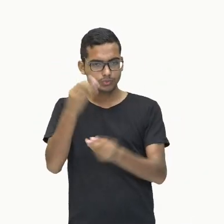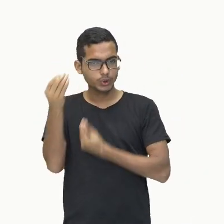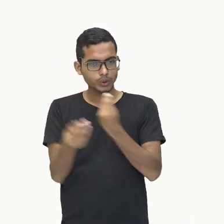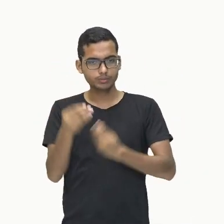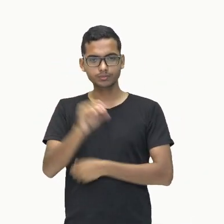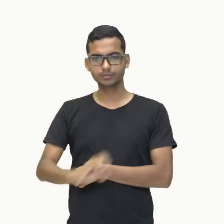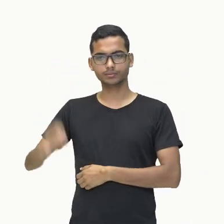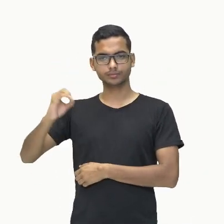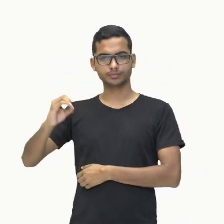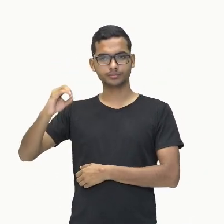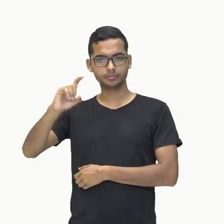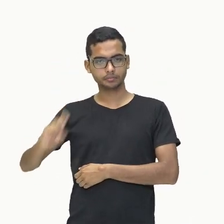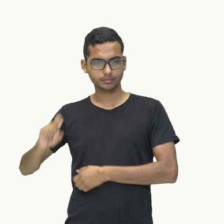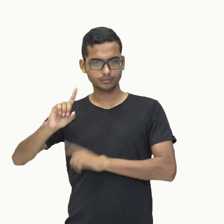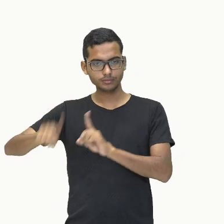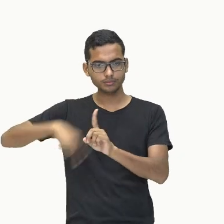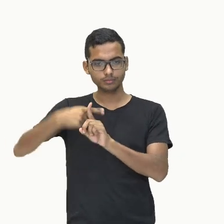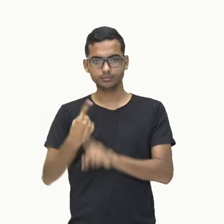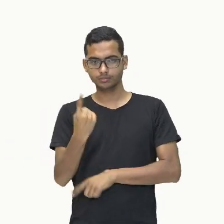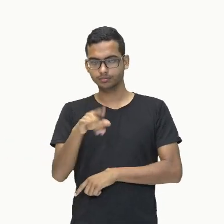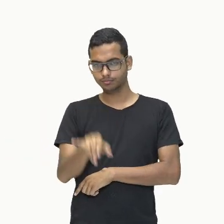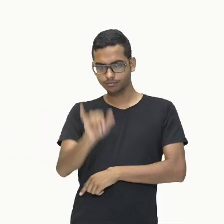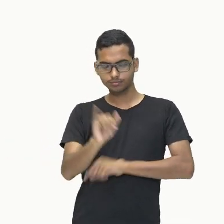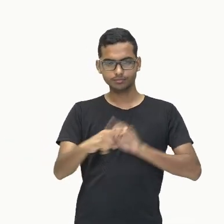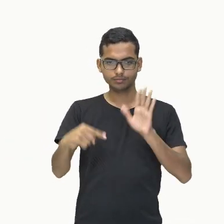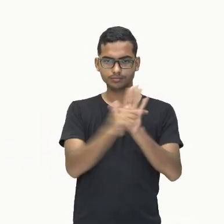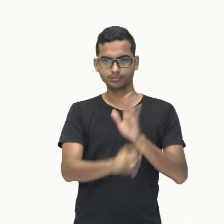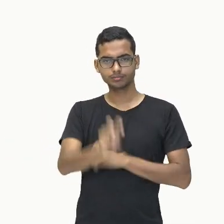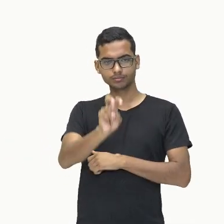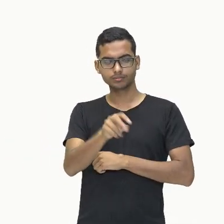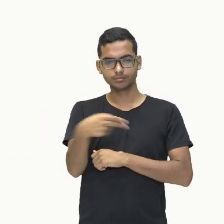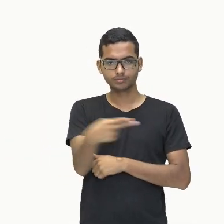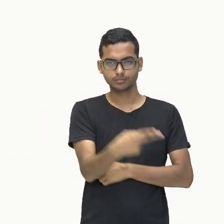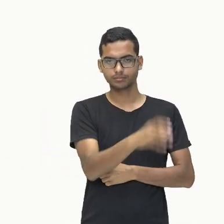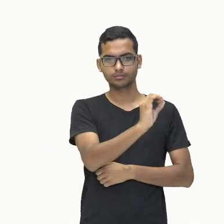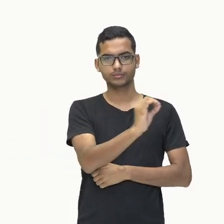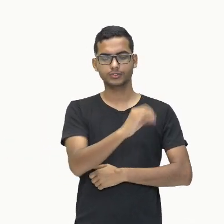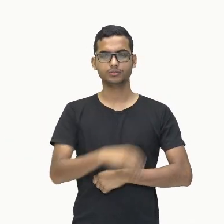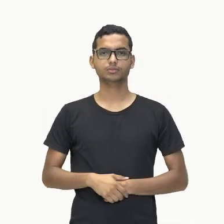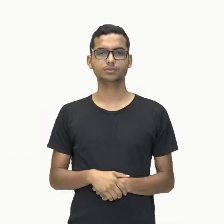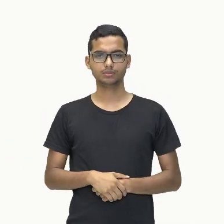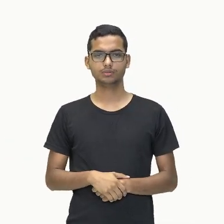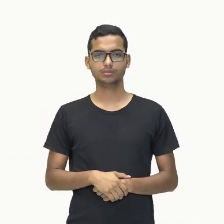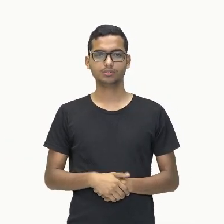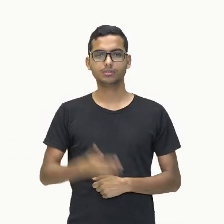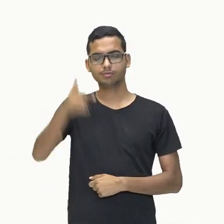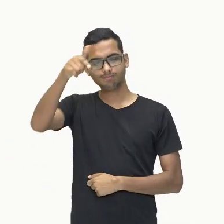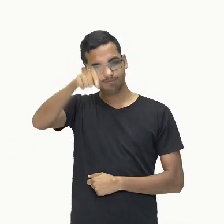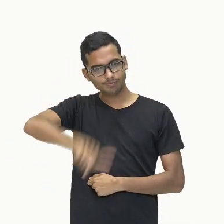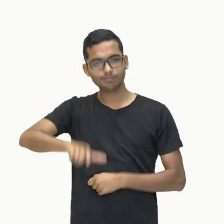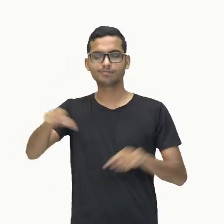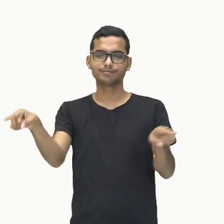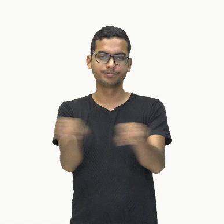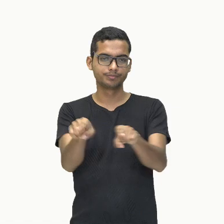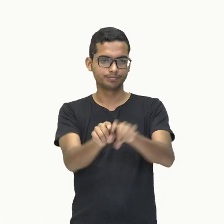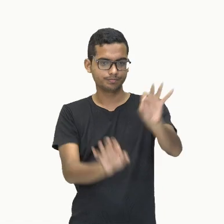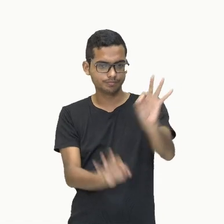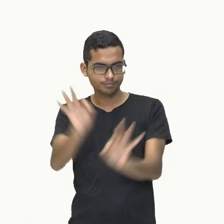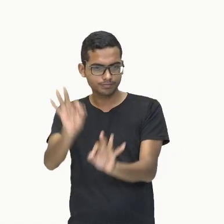0x mais 1y menos 5 igual a 0. E aí, mais uma vez, nós vamos identificar aqui,